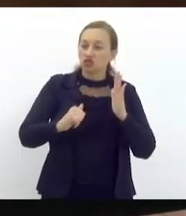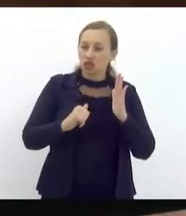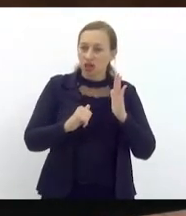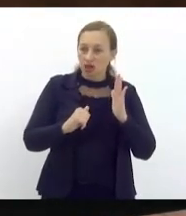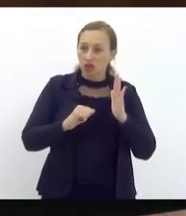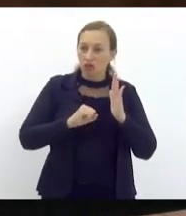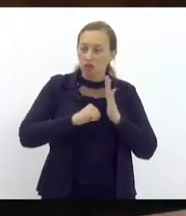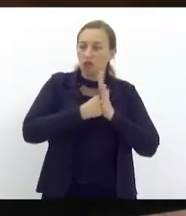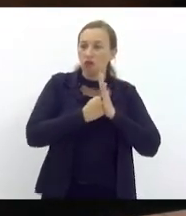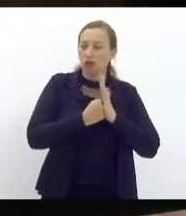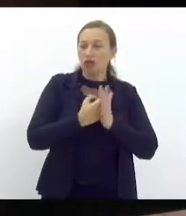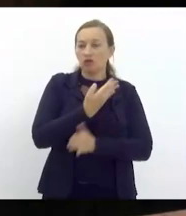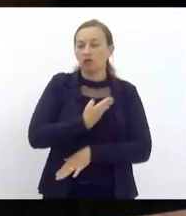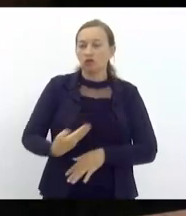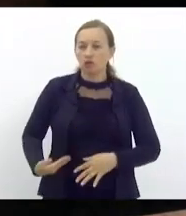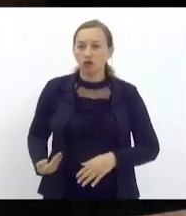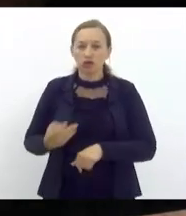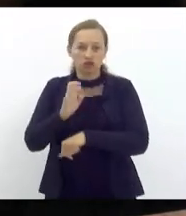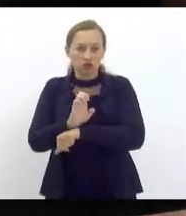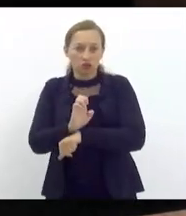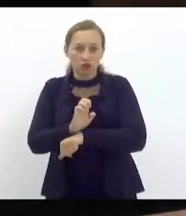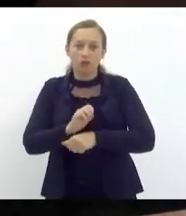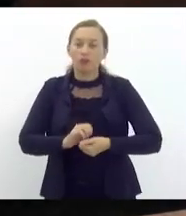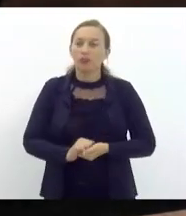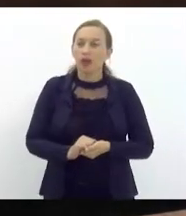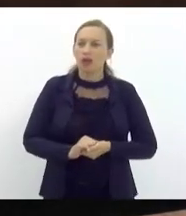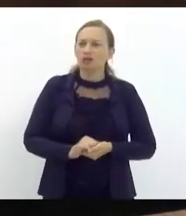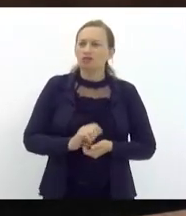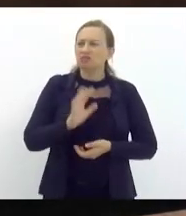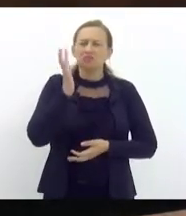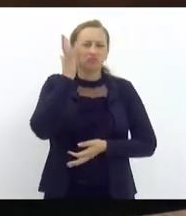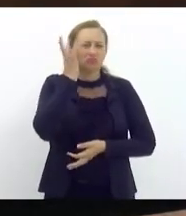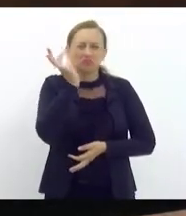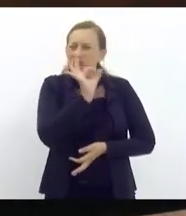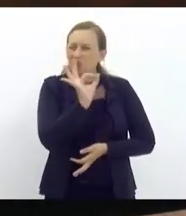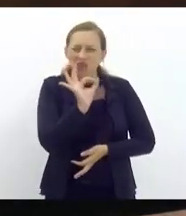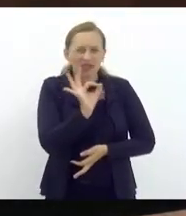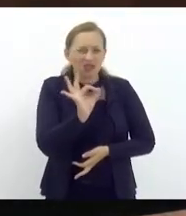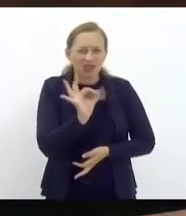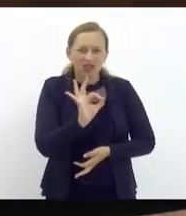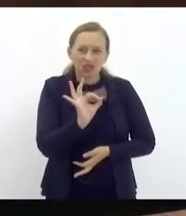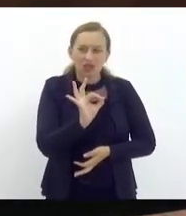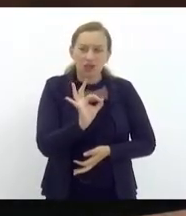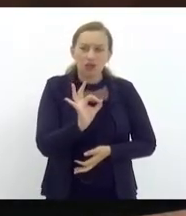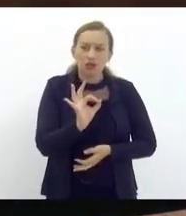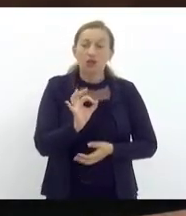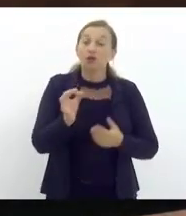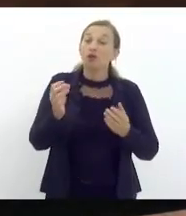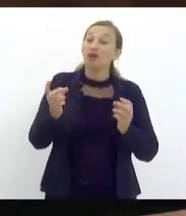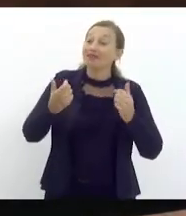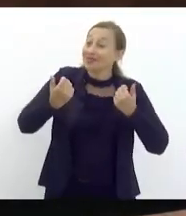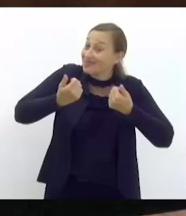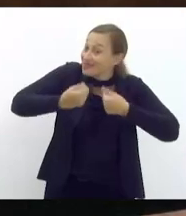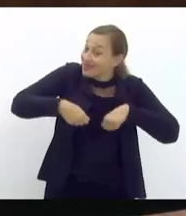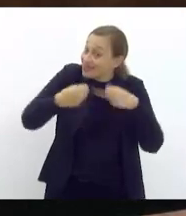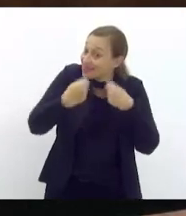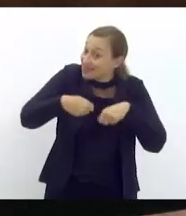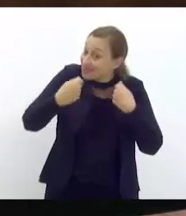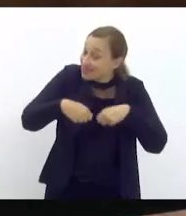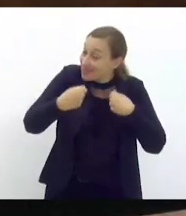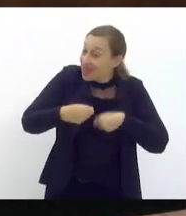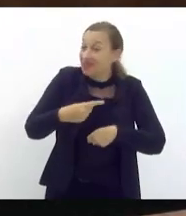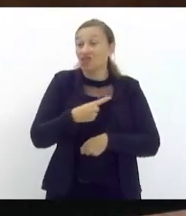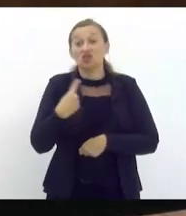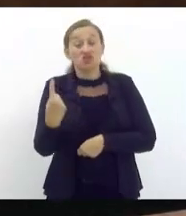veto do governo estadual que não entendeu que existisse uma necessidade de